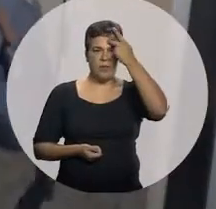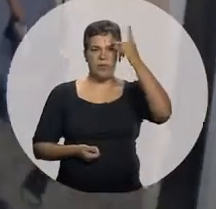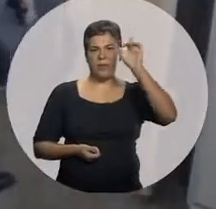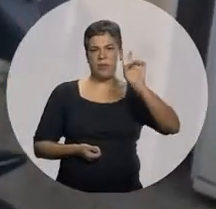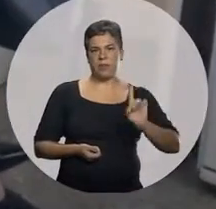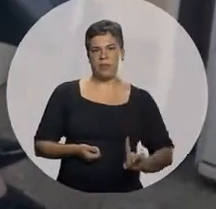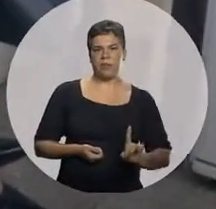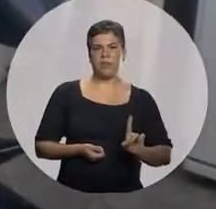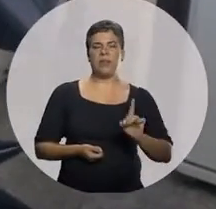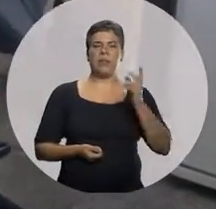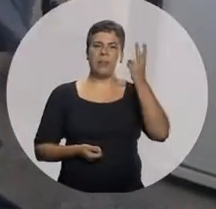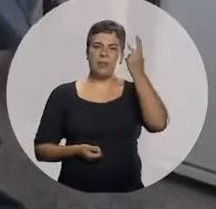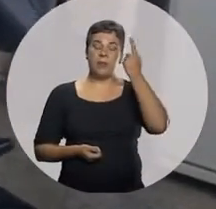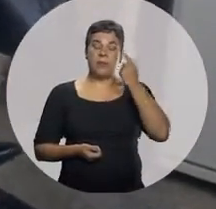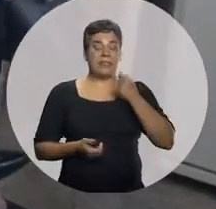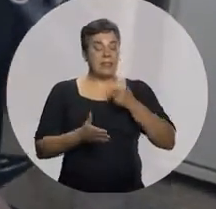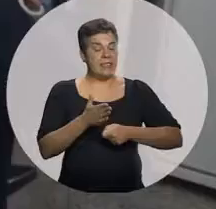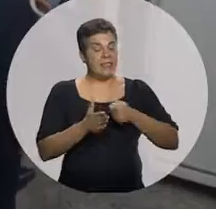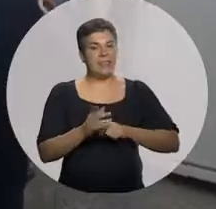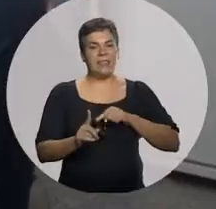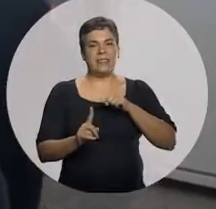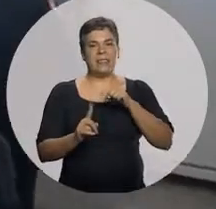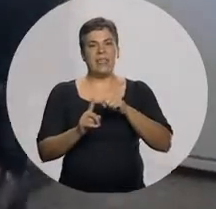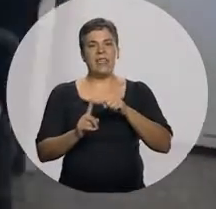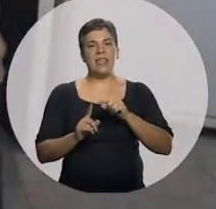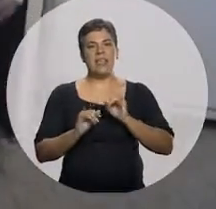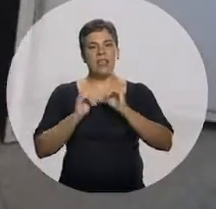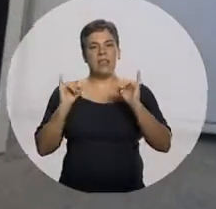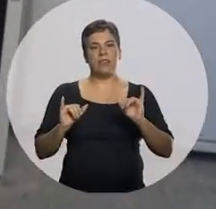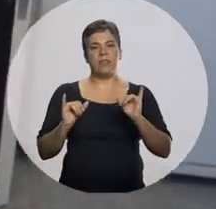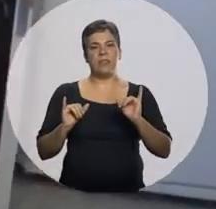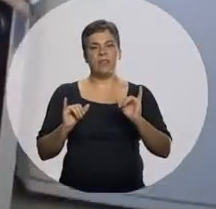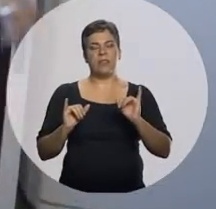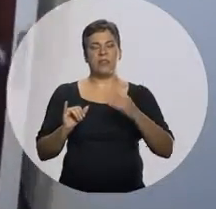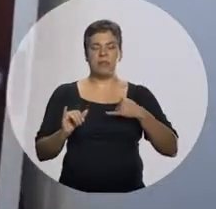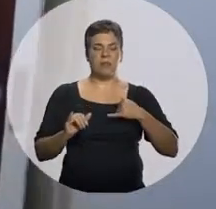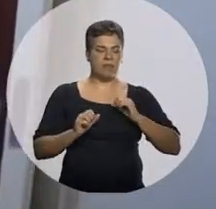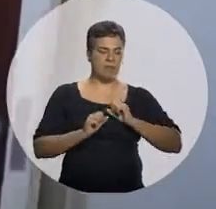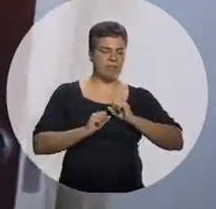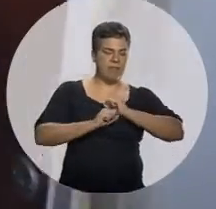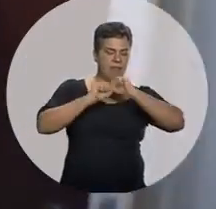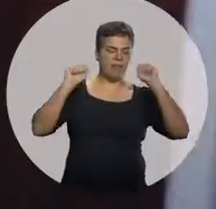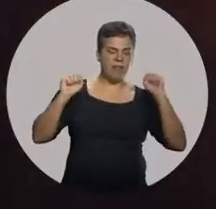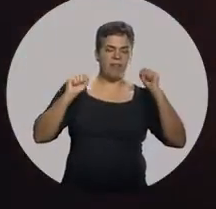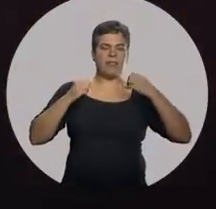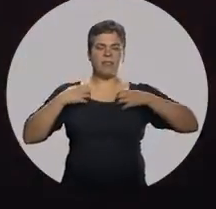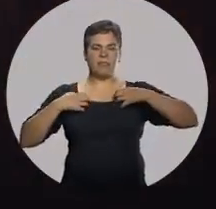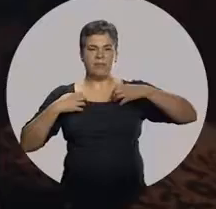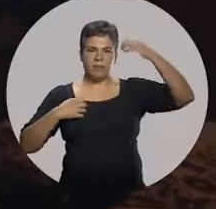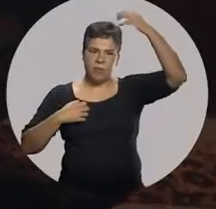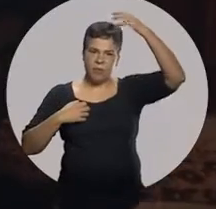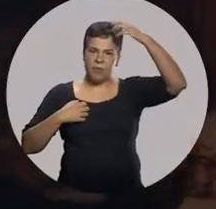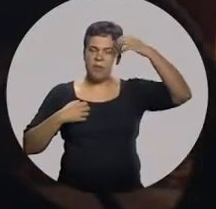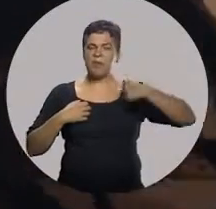dia, para uma pessoa com deficiência, normalmente é um desafio. Eu sempre digo assim, que eu normalmente levanto, tomo